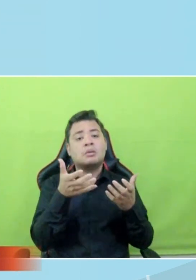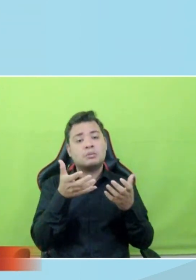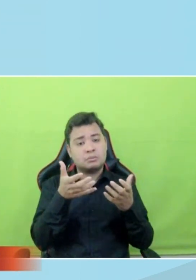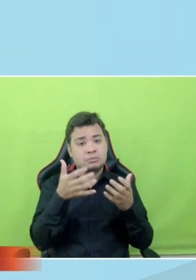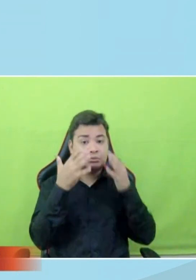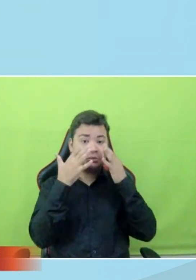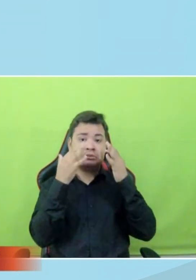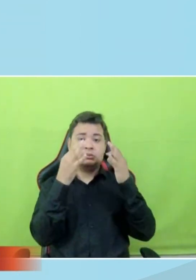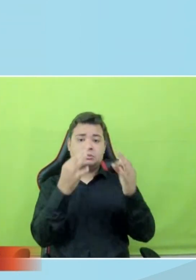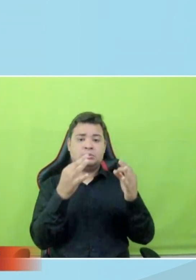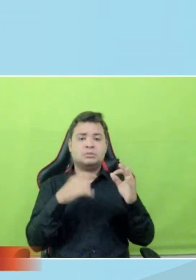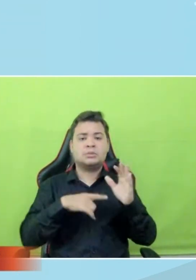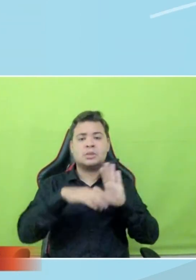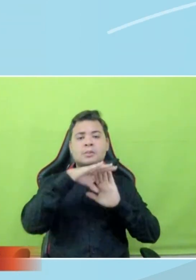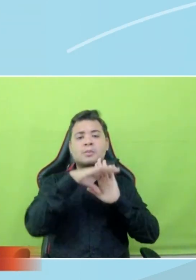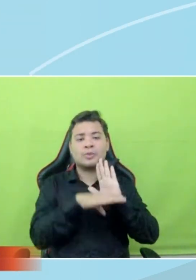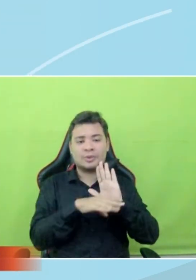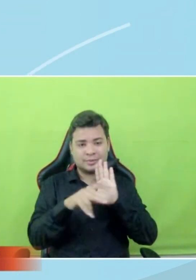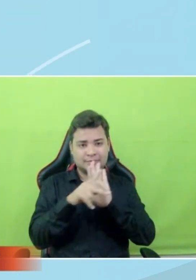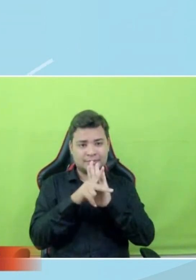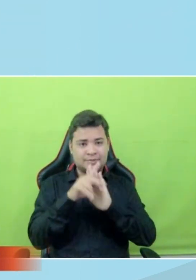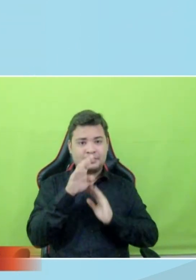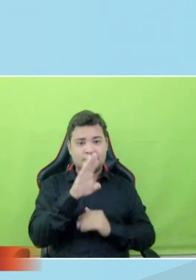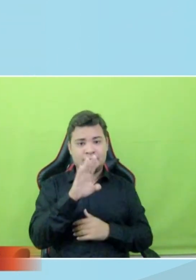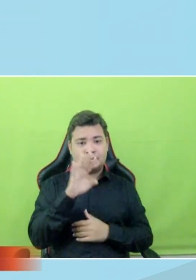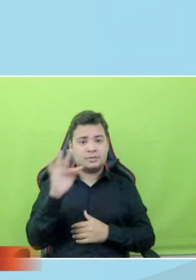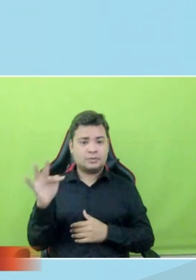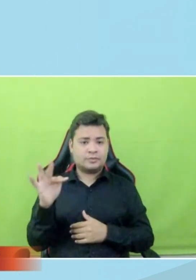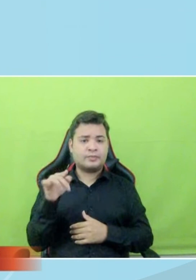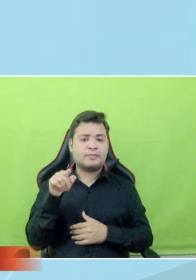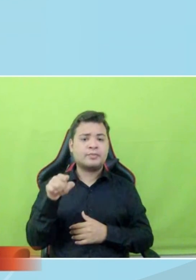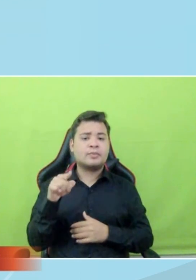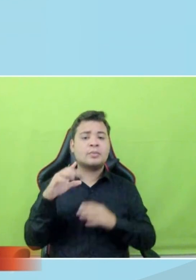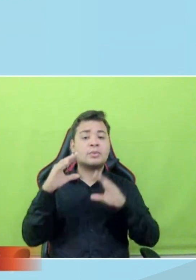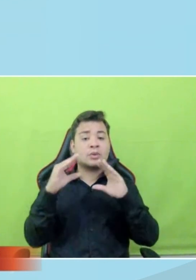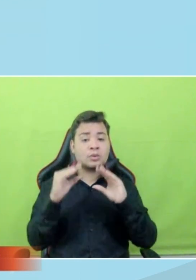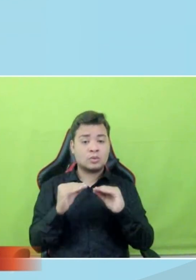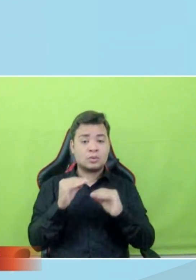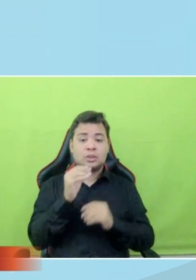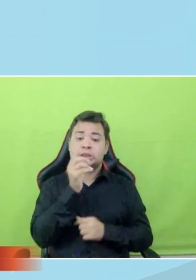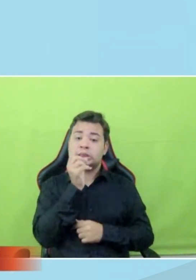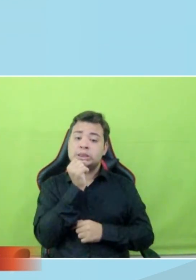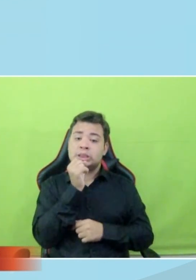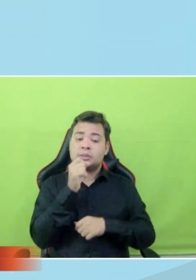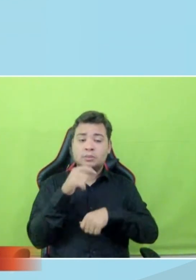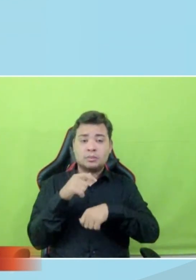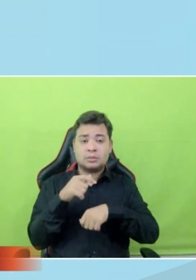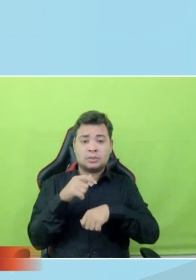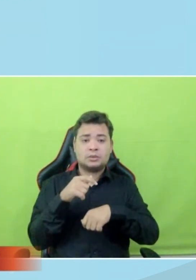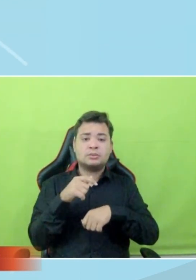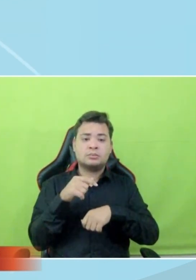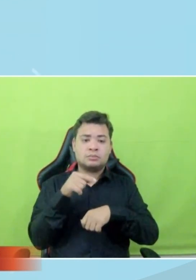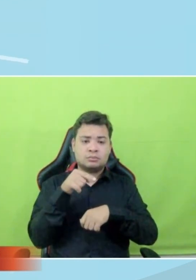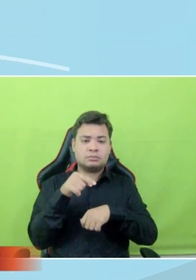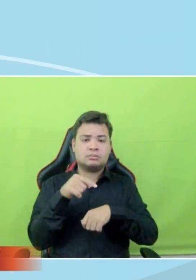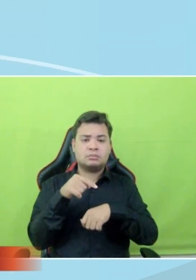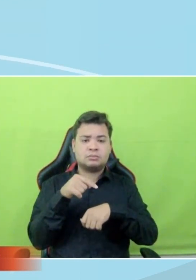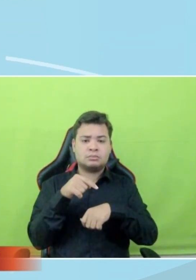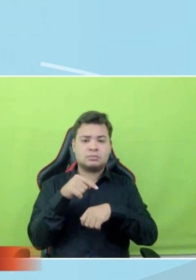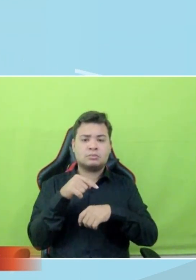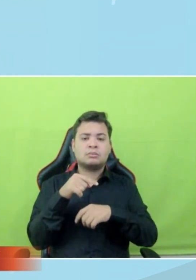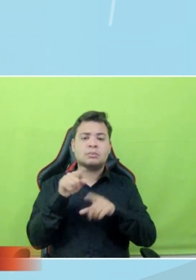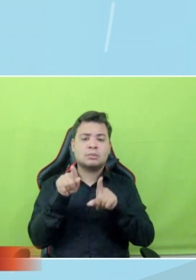né, do Teatro Basileu França, que na noite de sábado, a partir das 8 horas da manhã, ele será encenado, e também